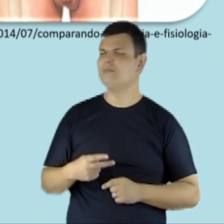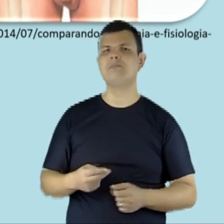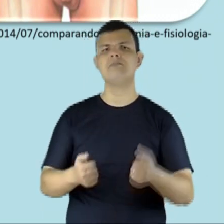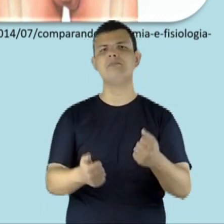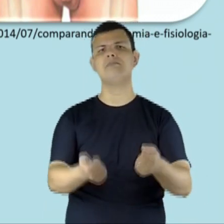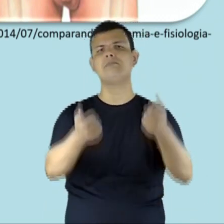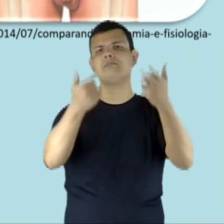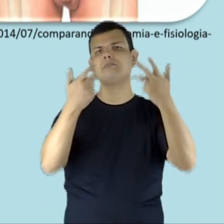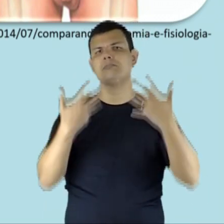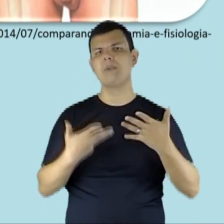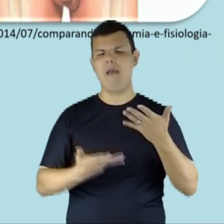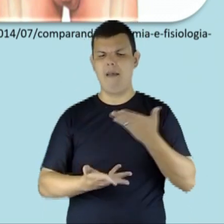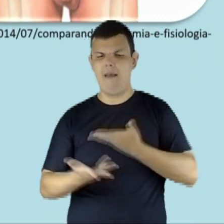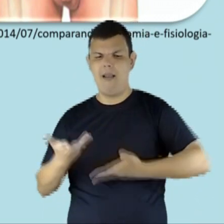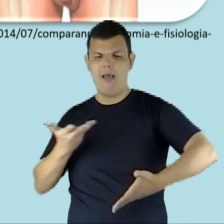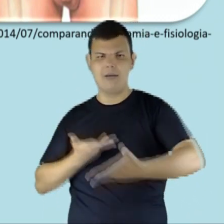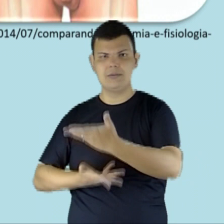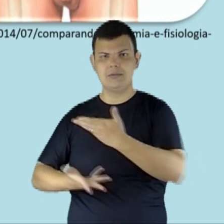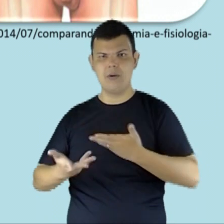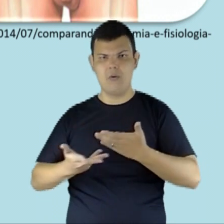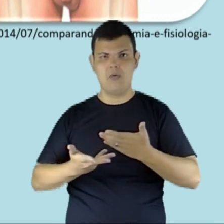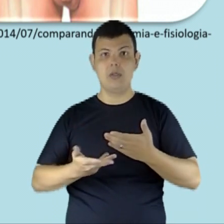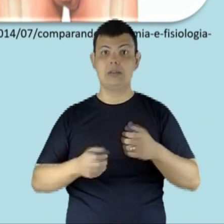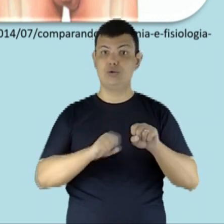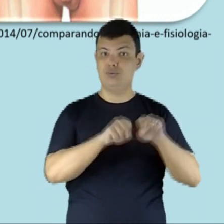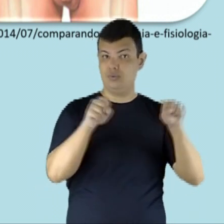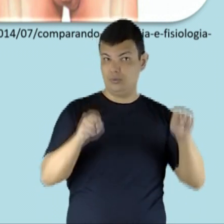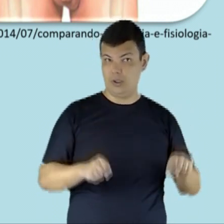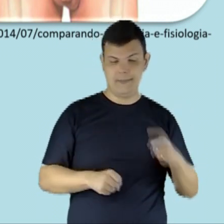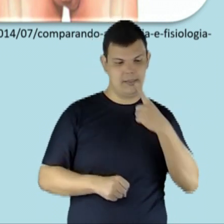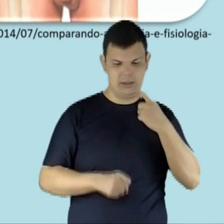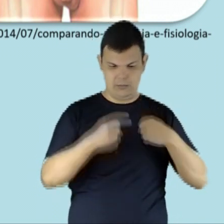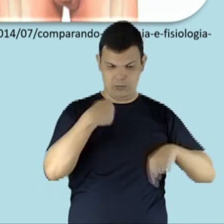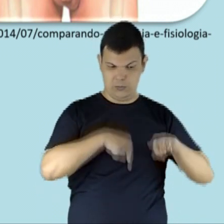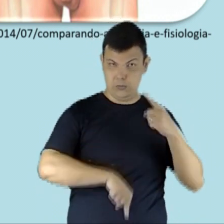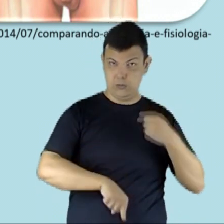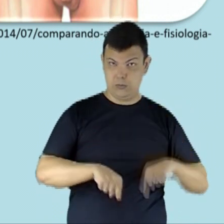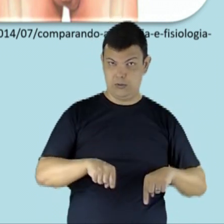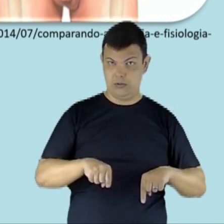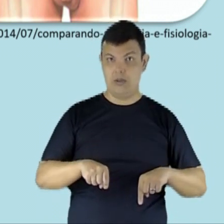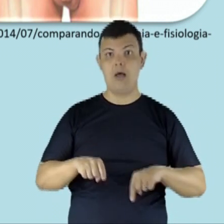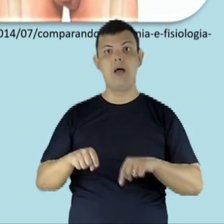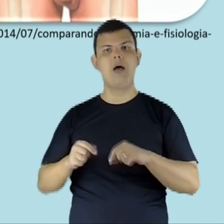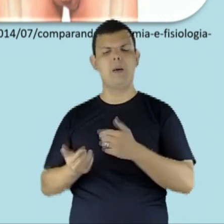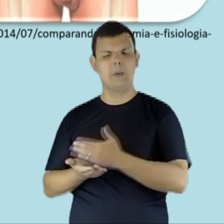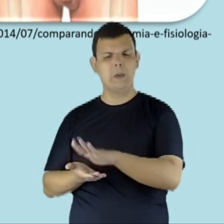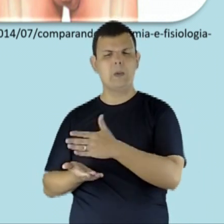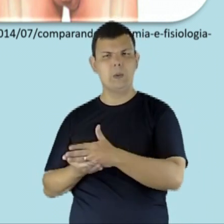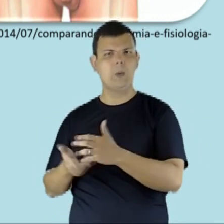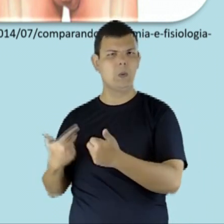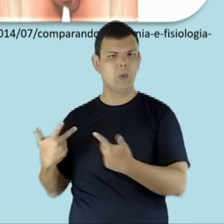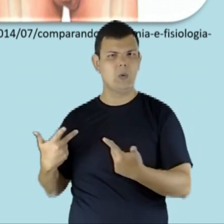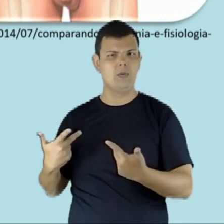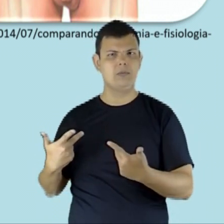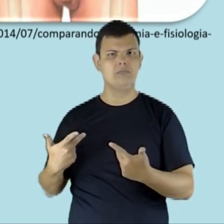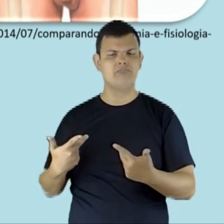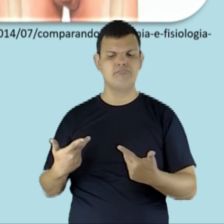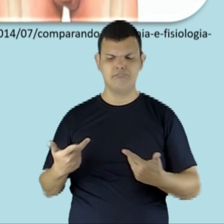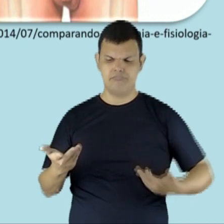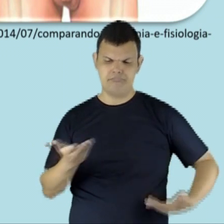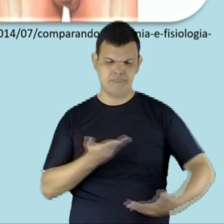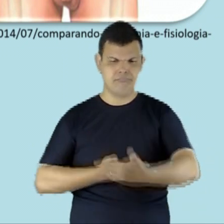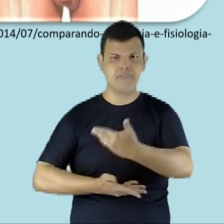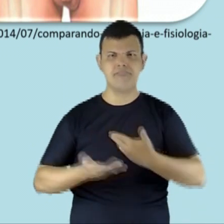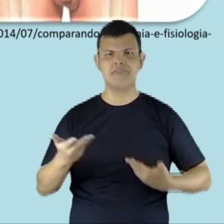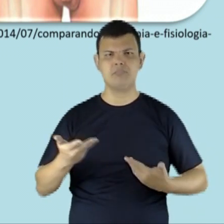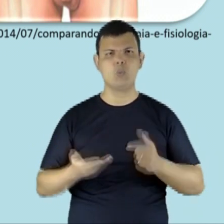Explique qual é a relação entre o funcionamento do sistema circulatório e a eliminação de resíduos. Olha só, agora há